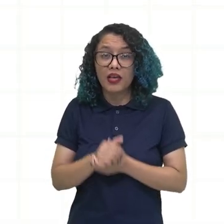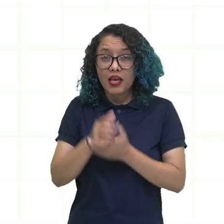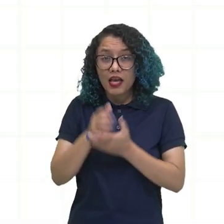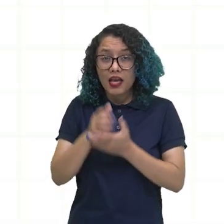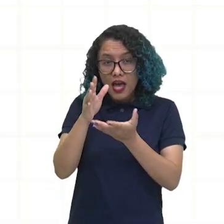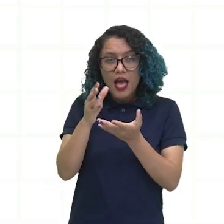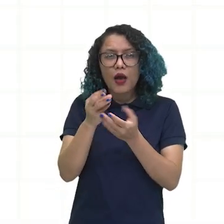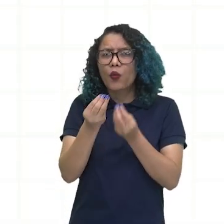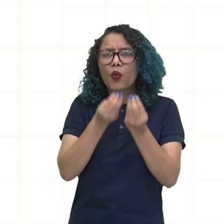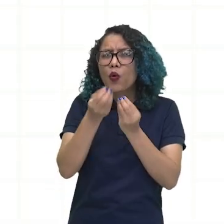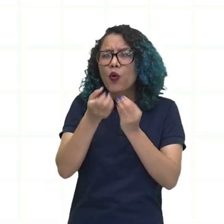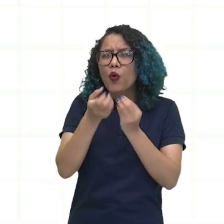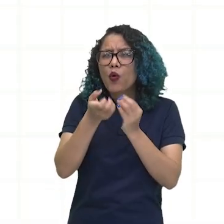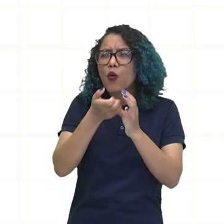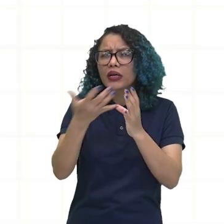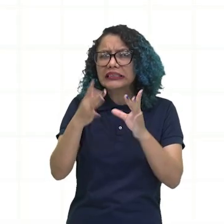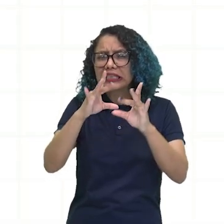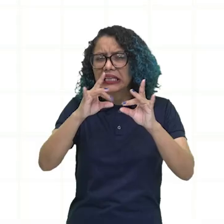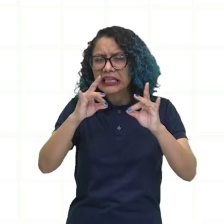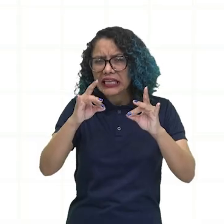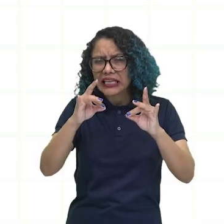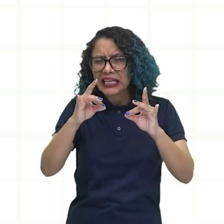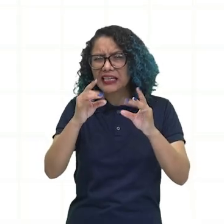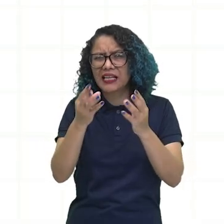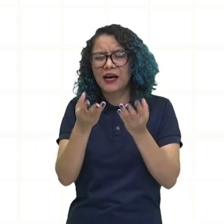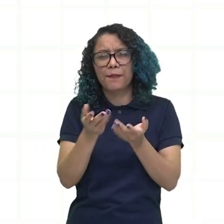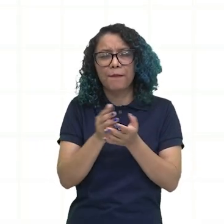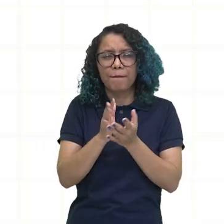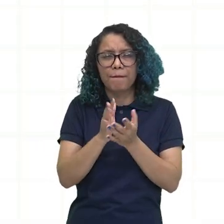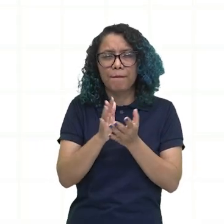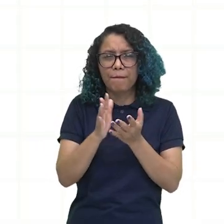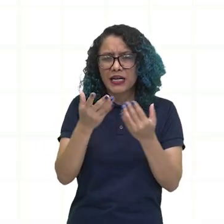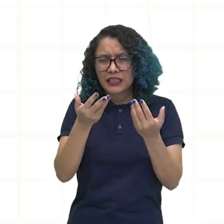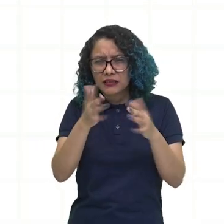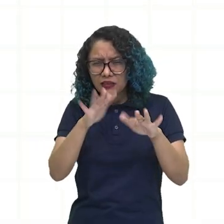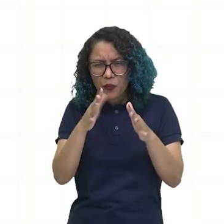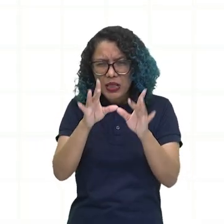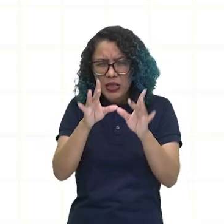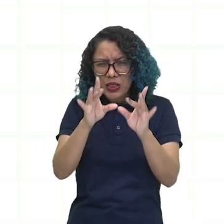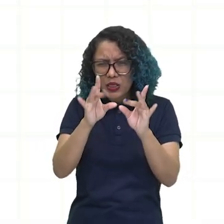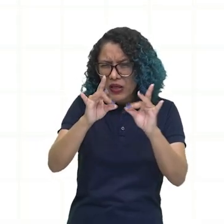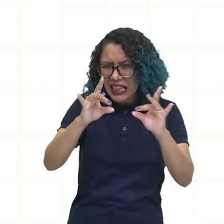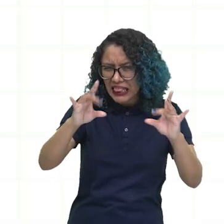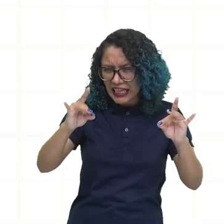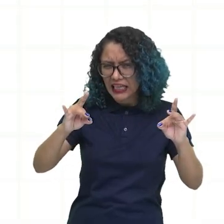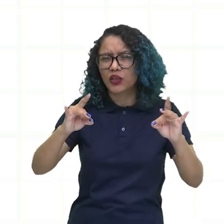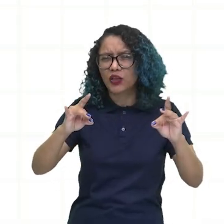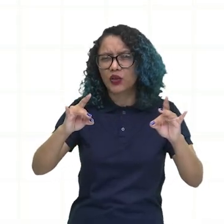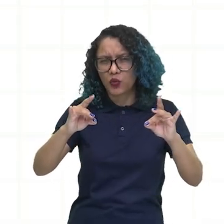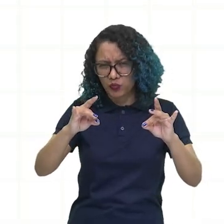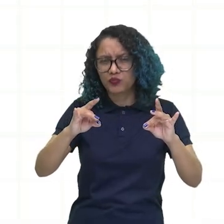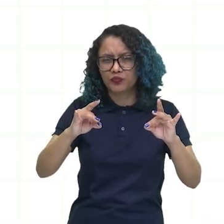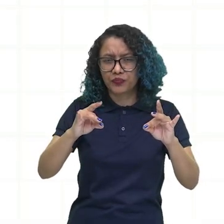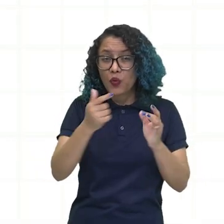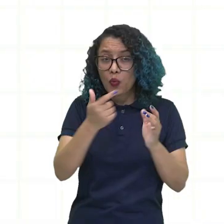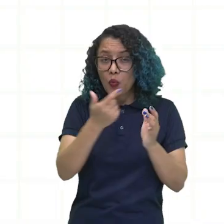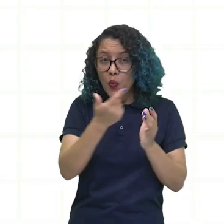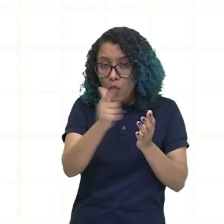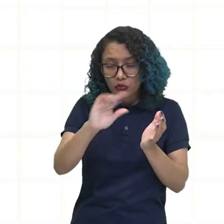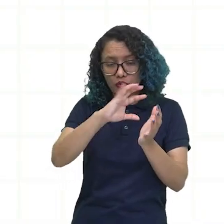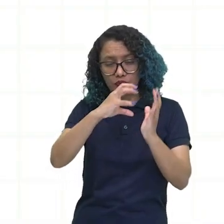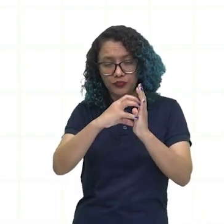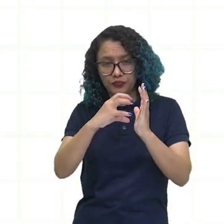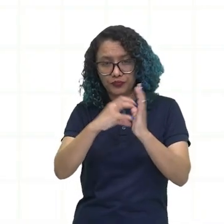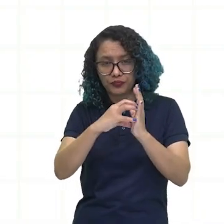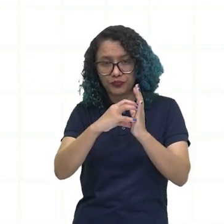Líquida, certo? Uma fluida, não é que seja líquida, é que ela é mais fluida, correto? E o núcleo